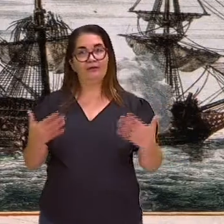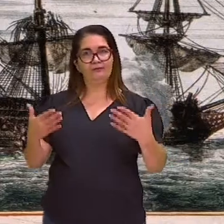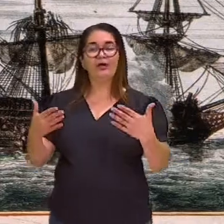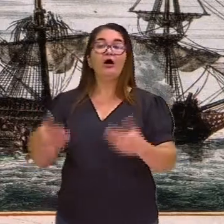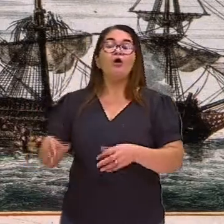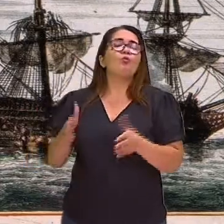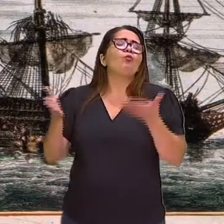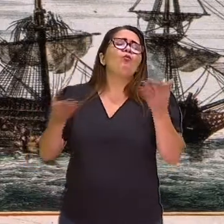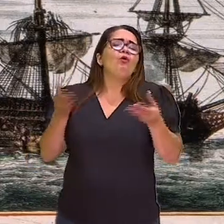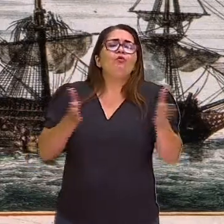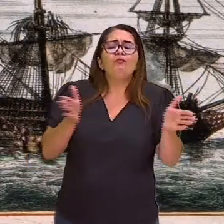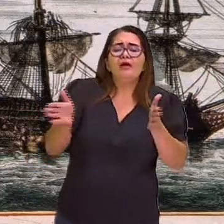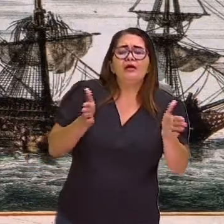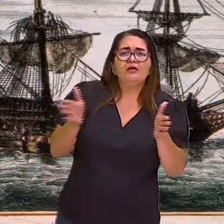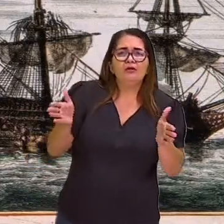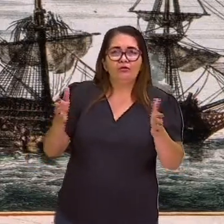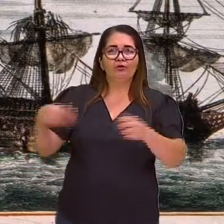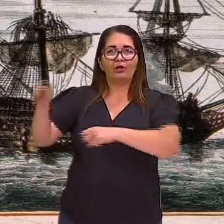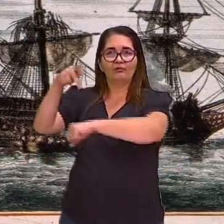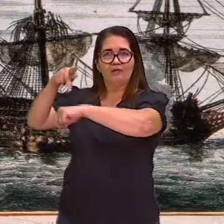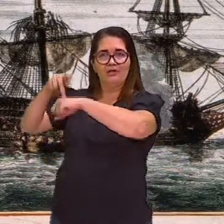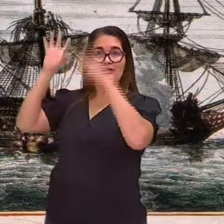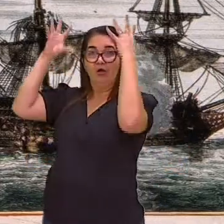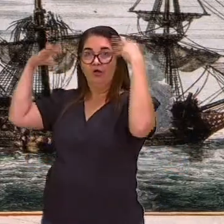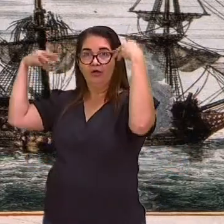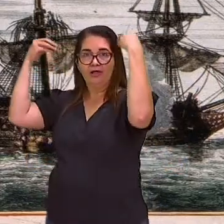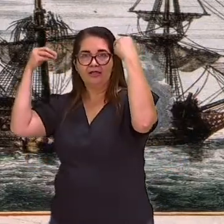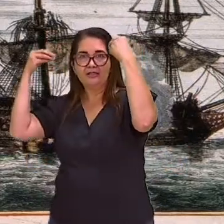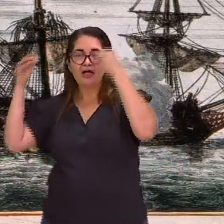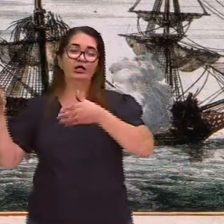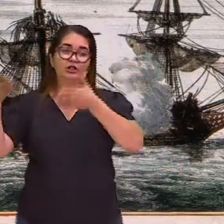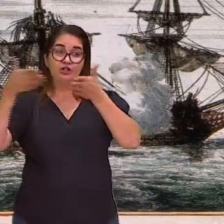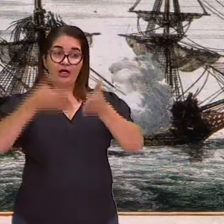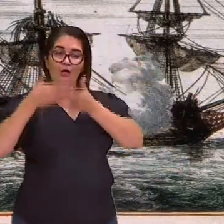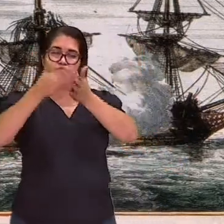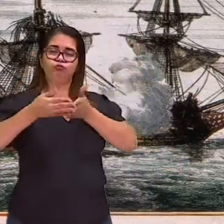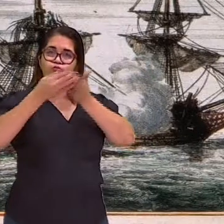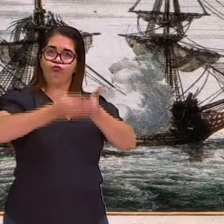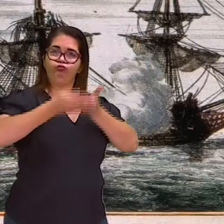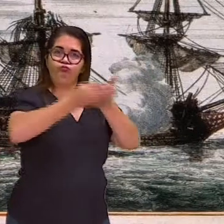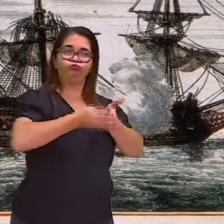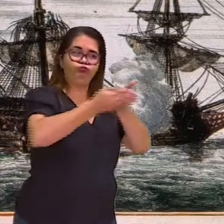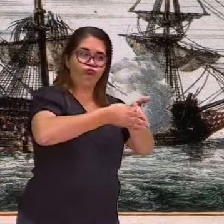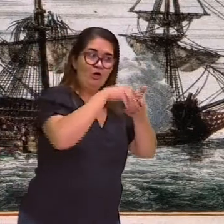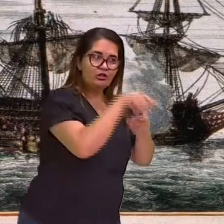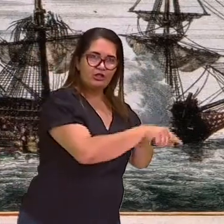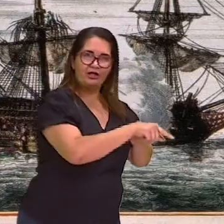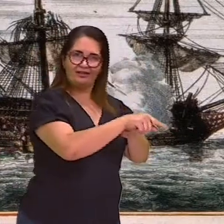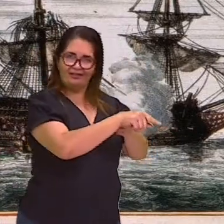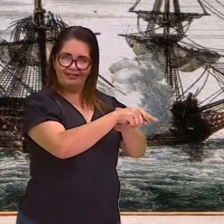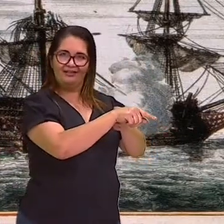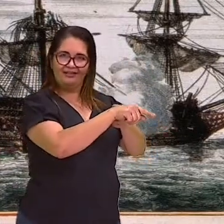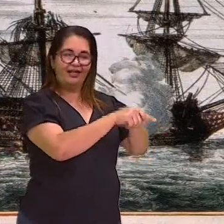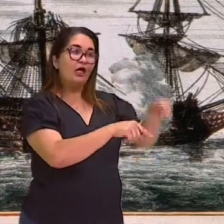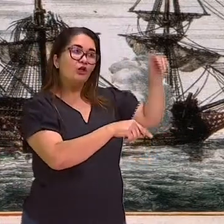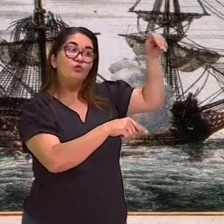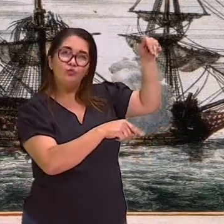holandeses, claro, ocuparam territórios no Nordeste brasileiro, no século XVII.